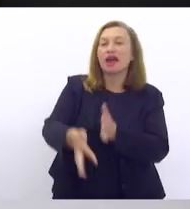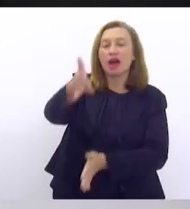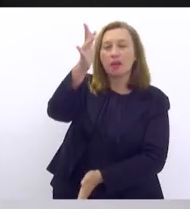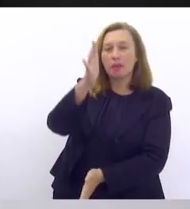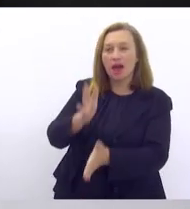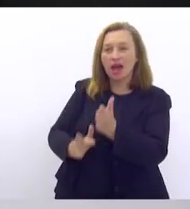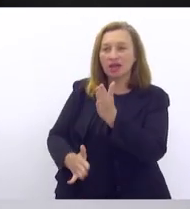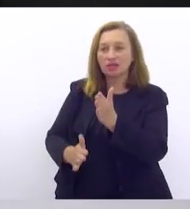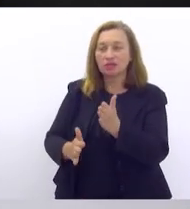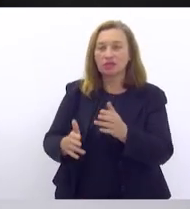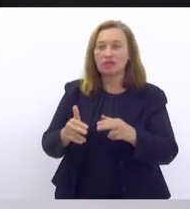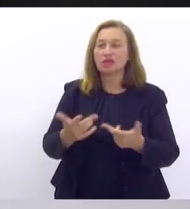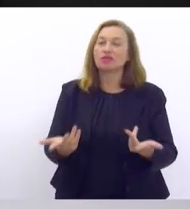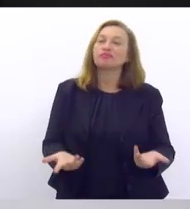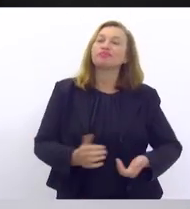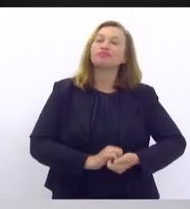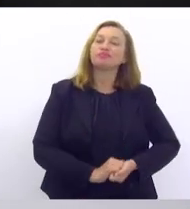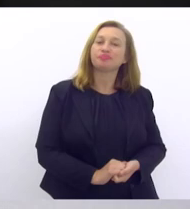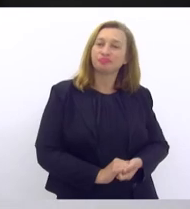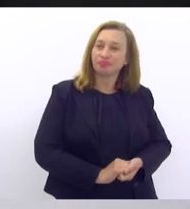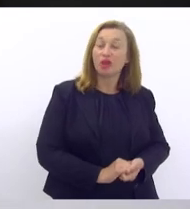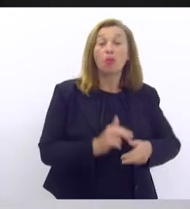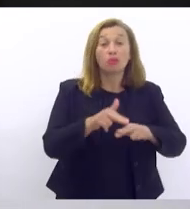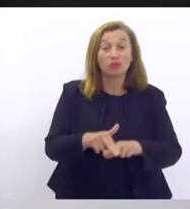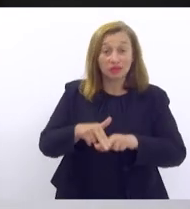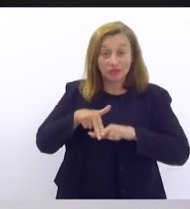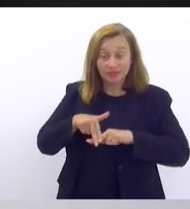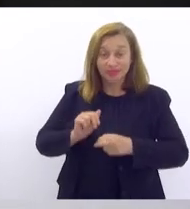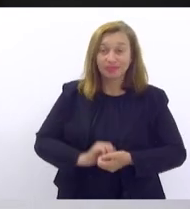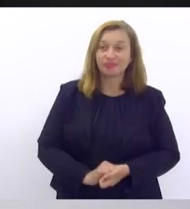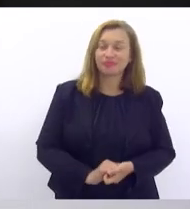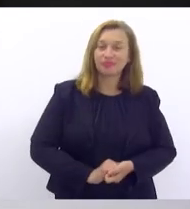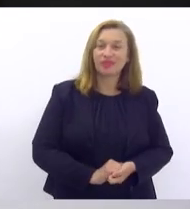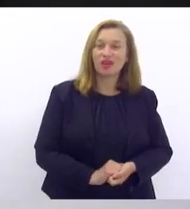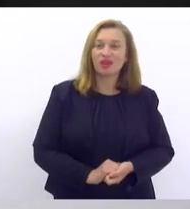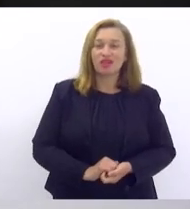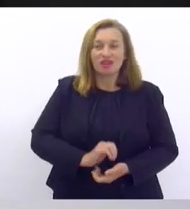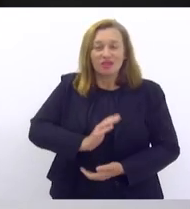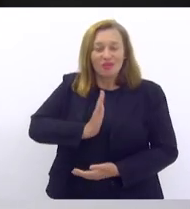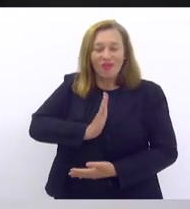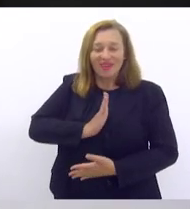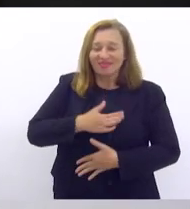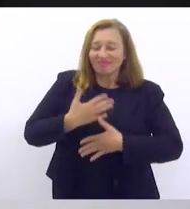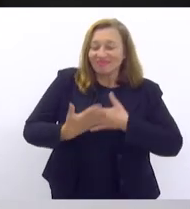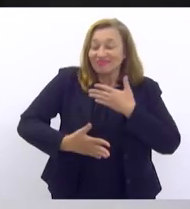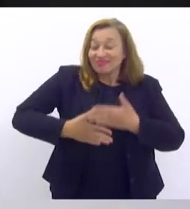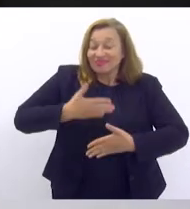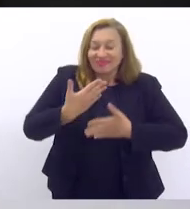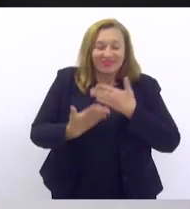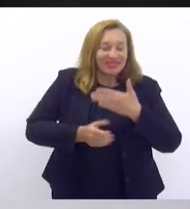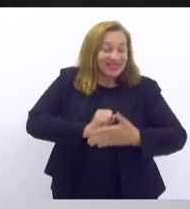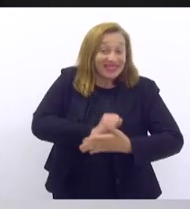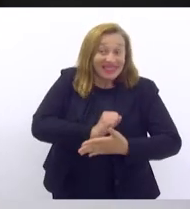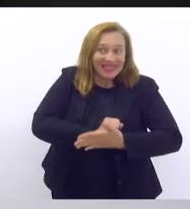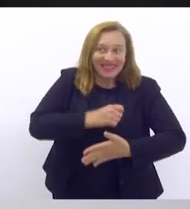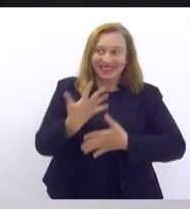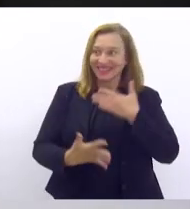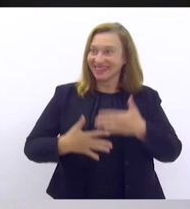da renovação carismática. Por isso, o meu coração se enche de alegria, se enche de